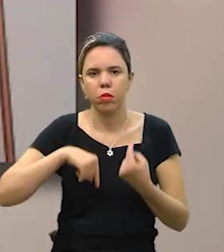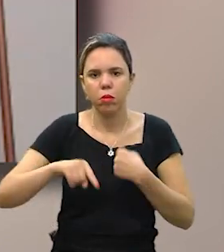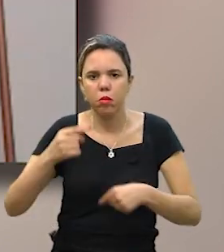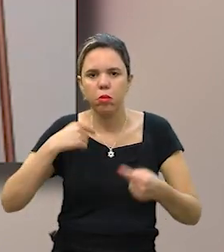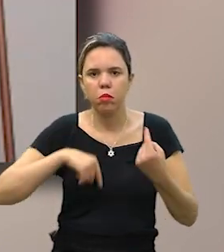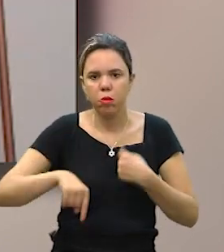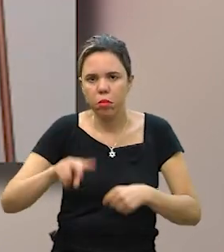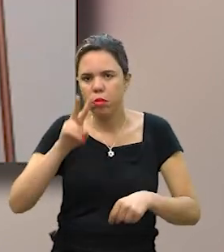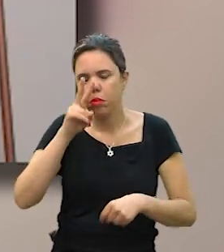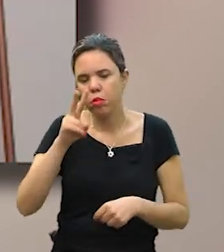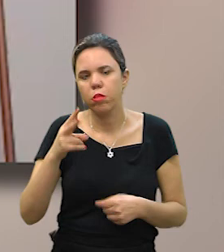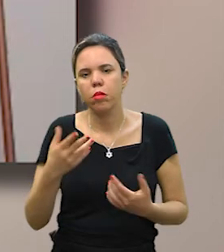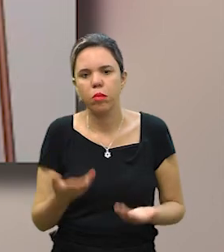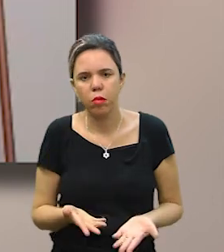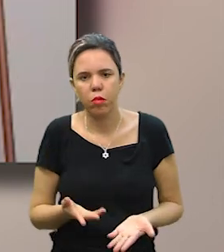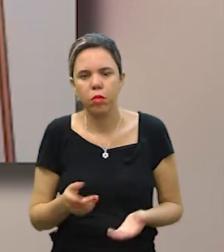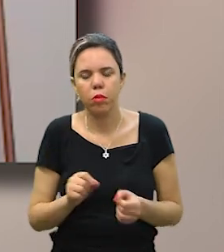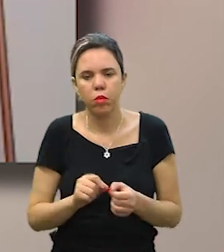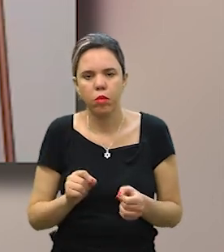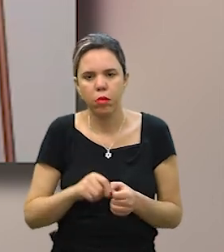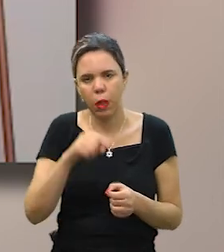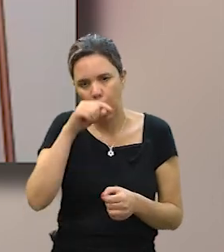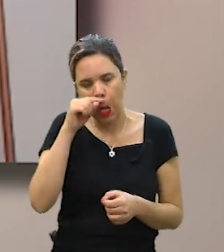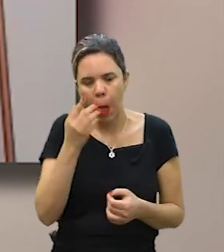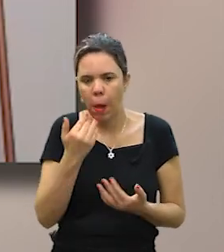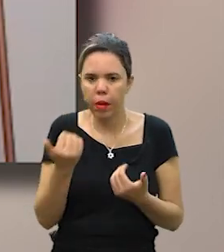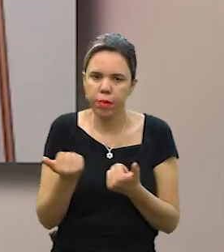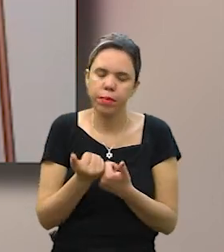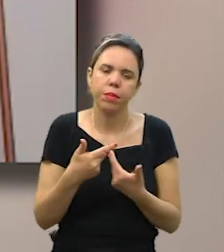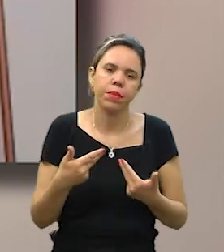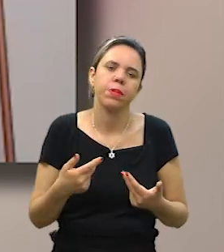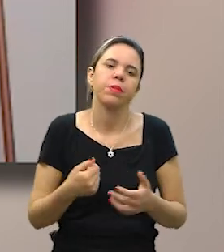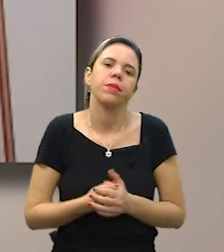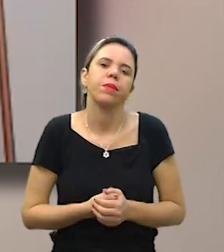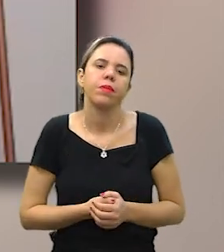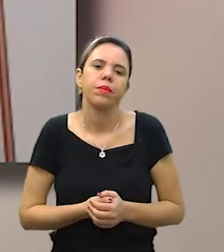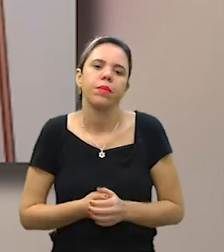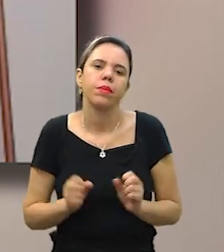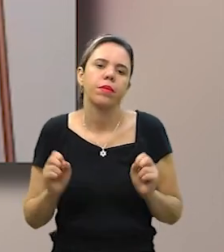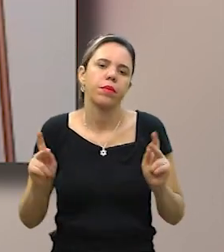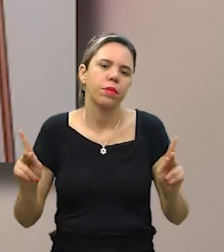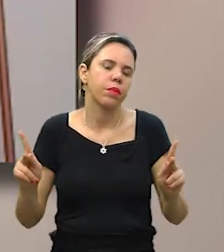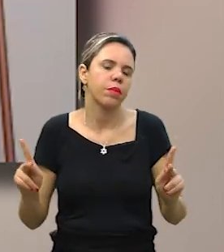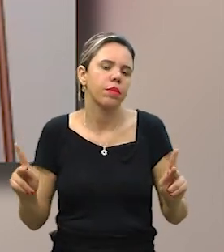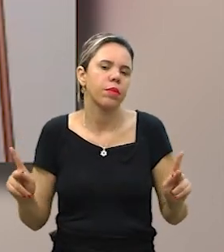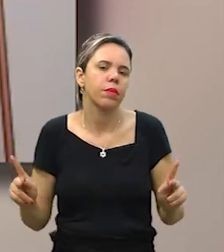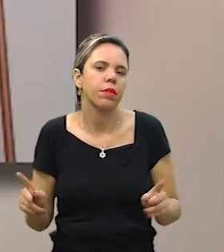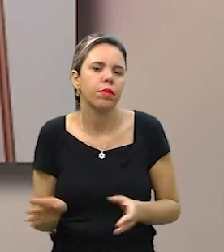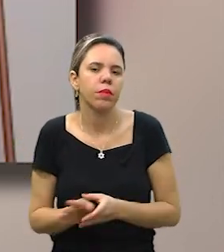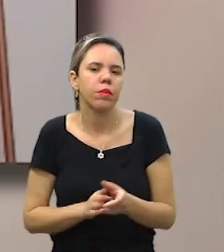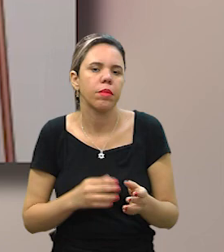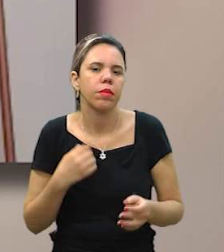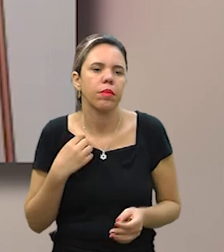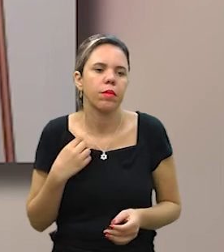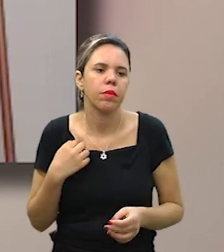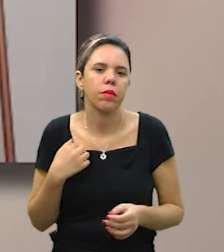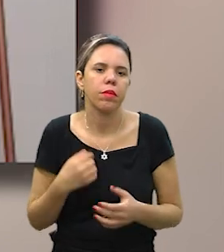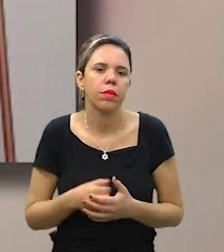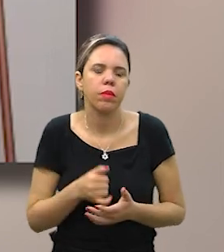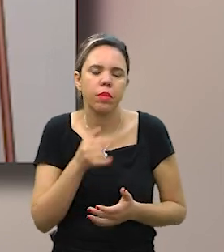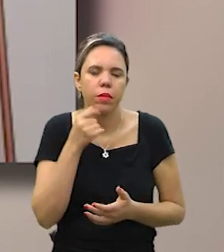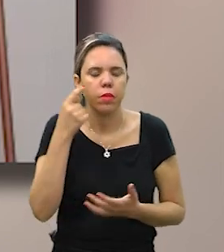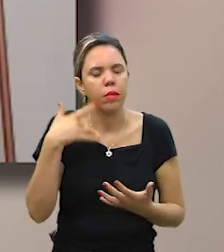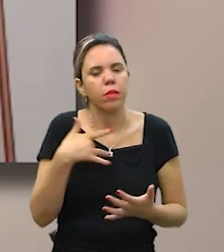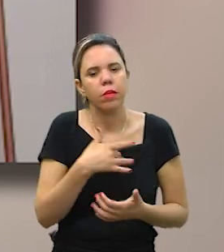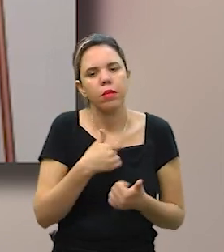sistema imunológico reforçado, ele faz uma suplementação ok, que é indicada,